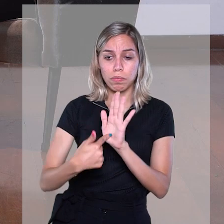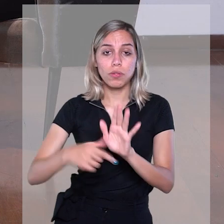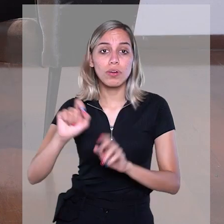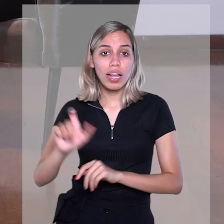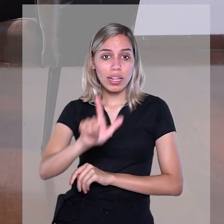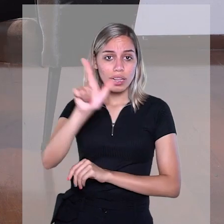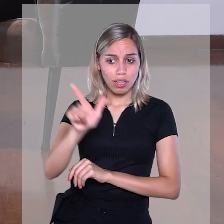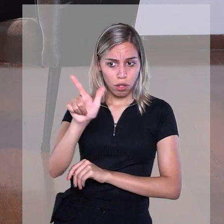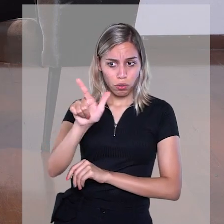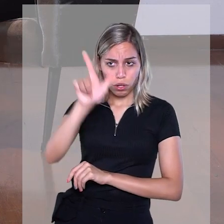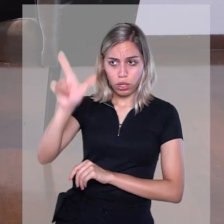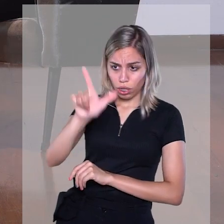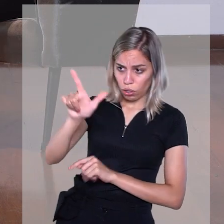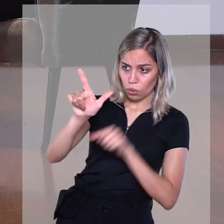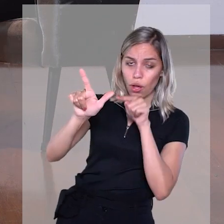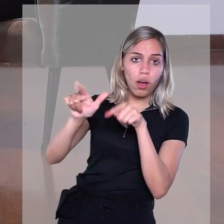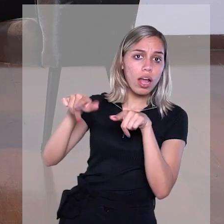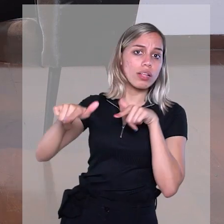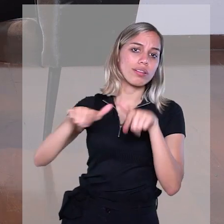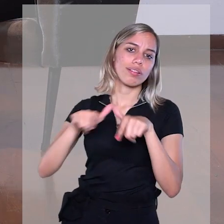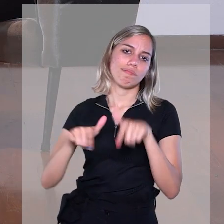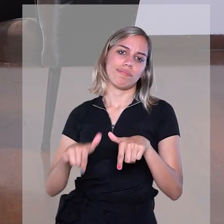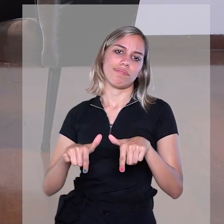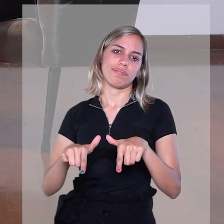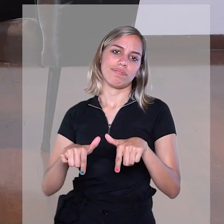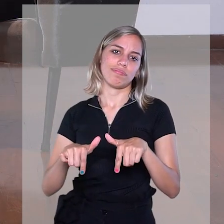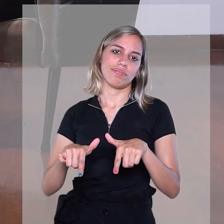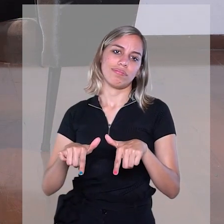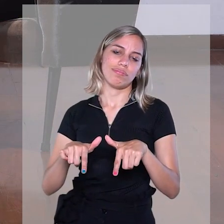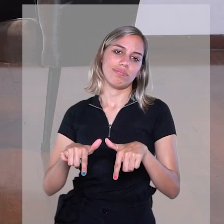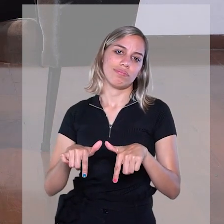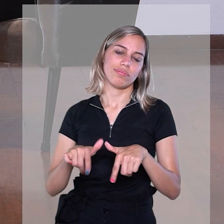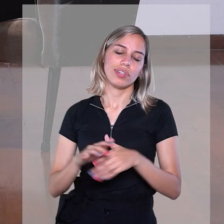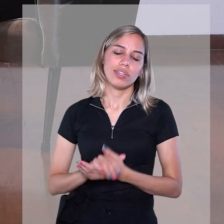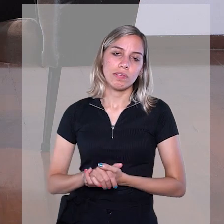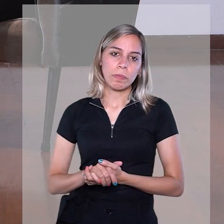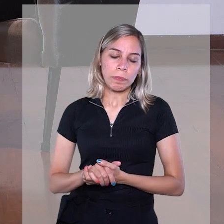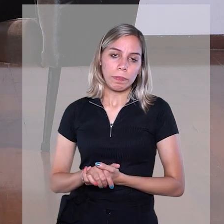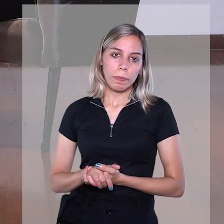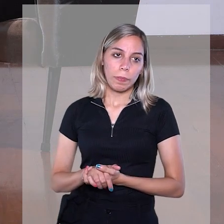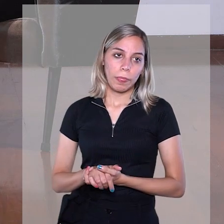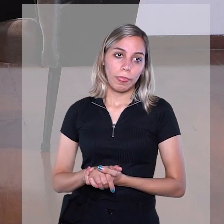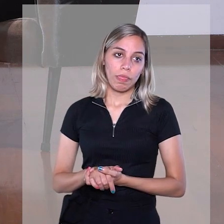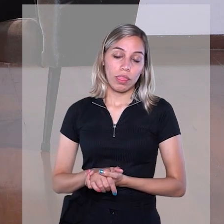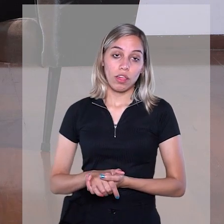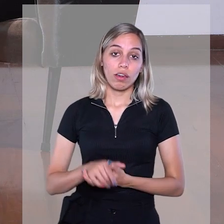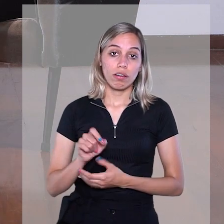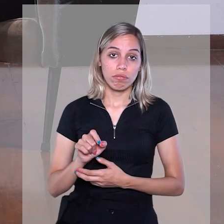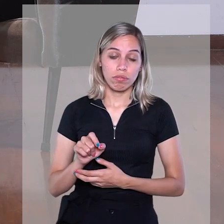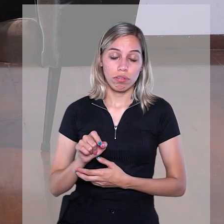trabalho, como meio de subsistência. Não é à toa que o primeiro